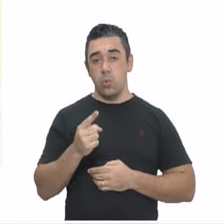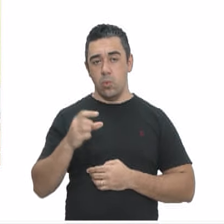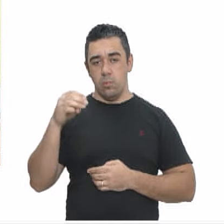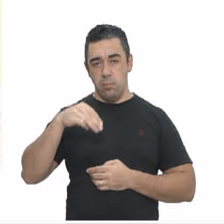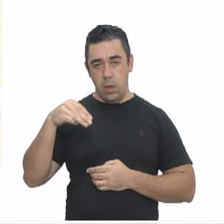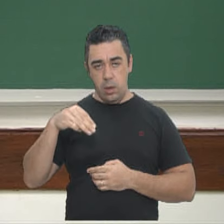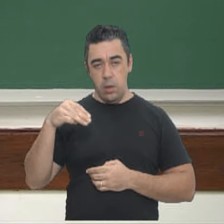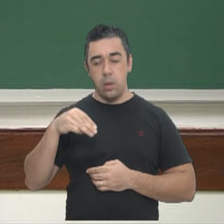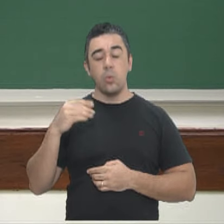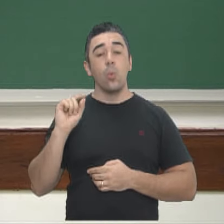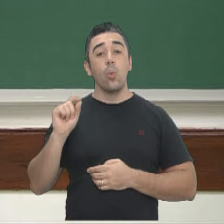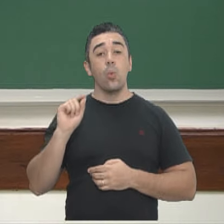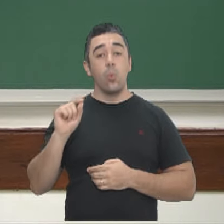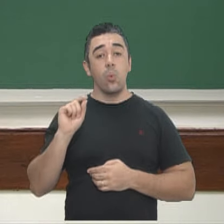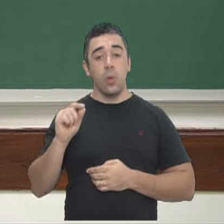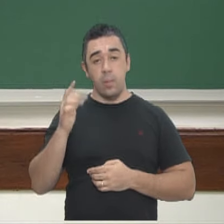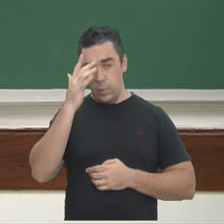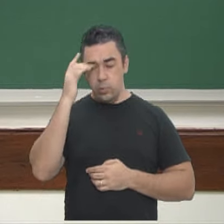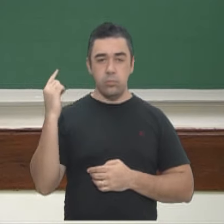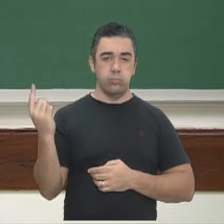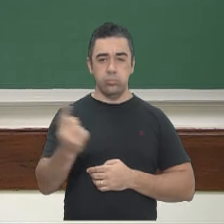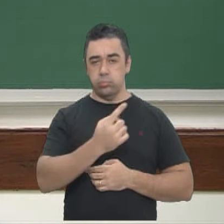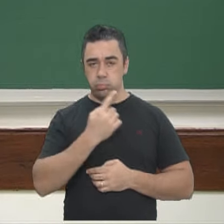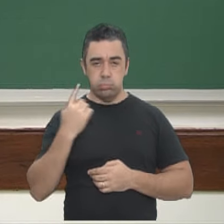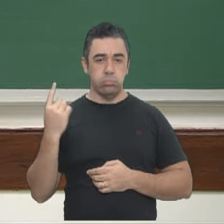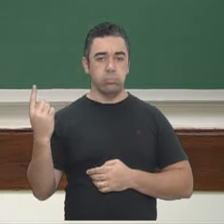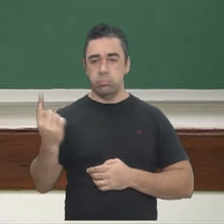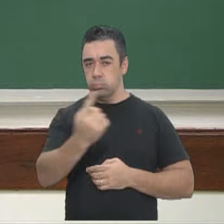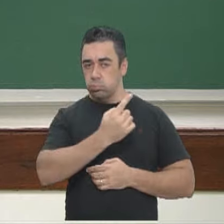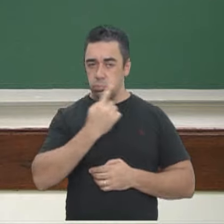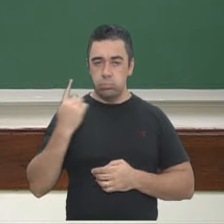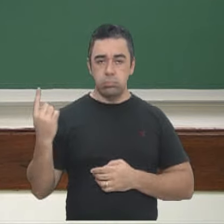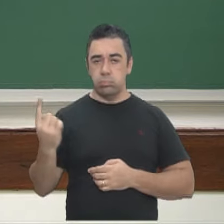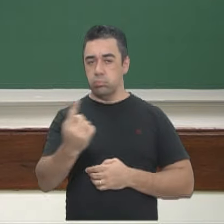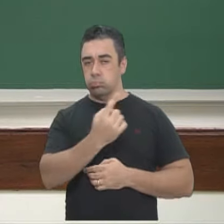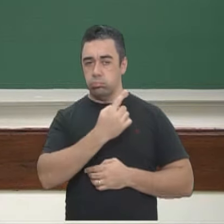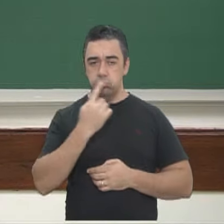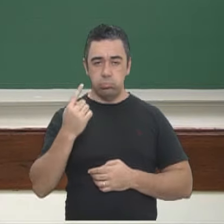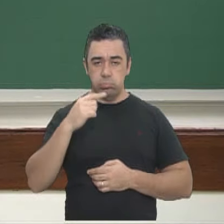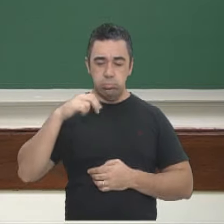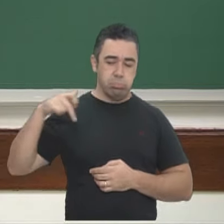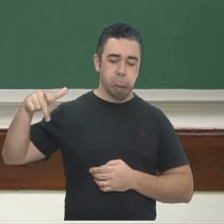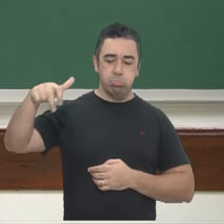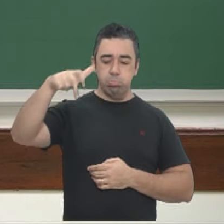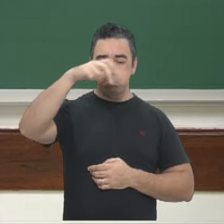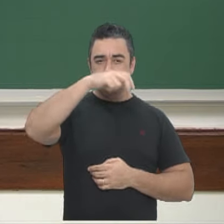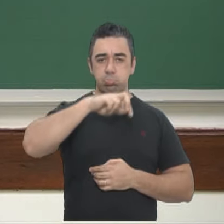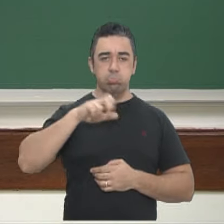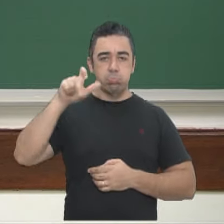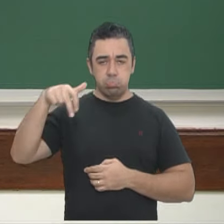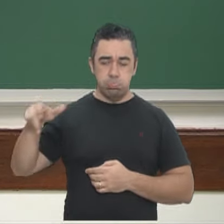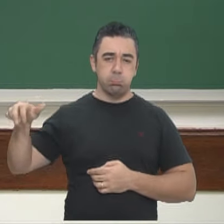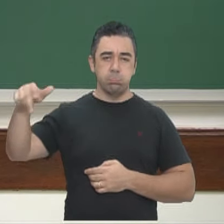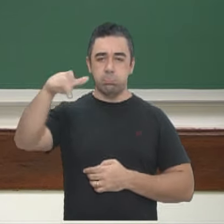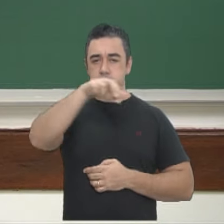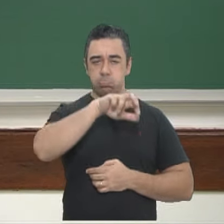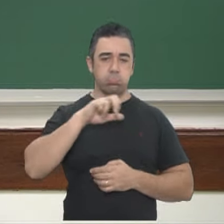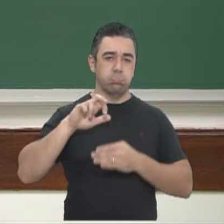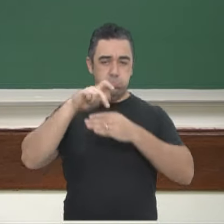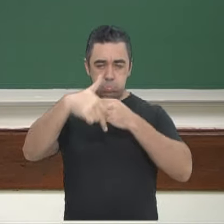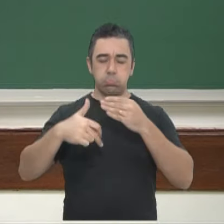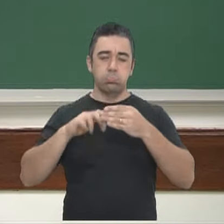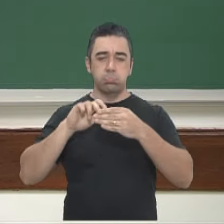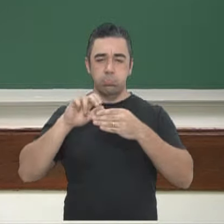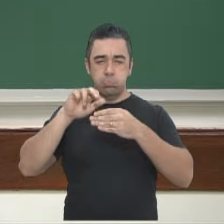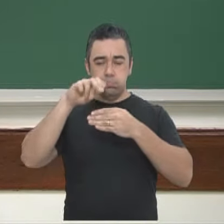em que o atleta passa pela pista várias voltas até completar